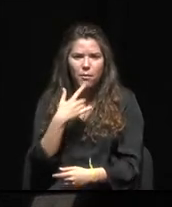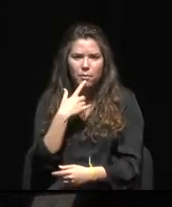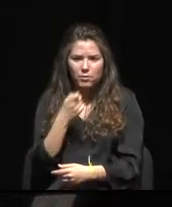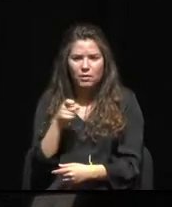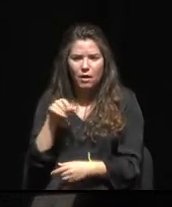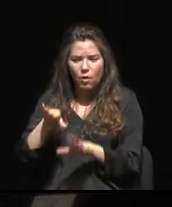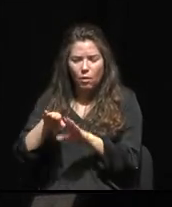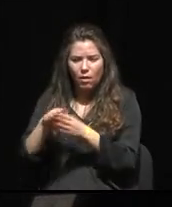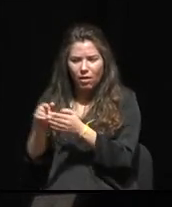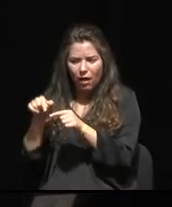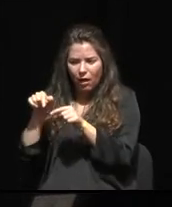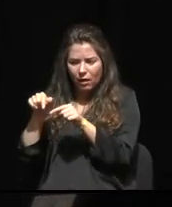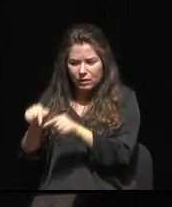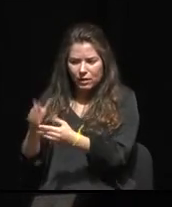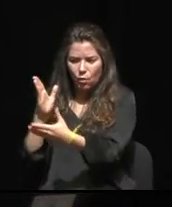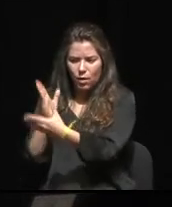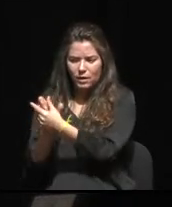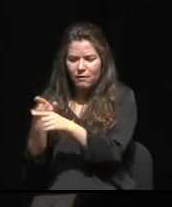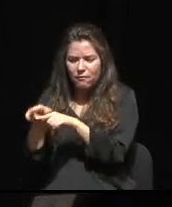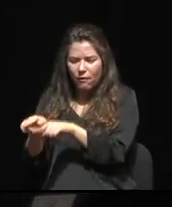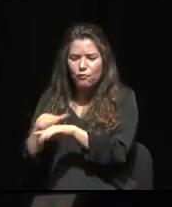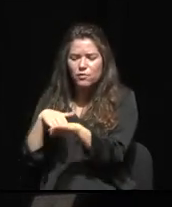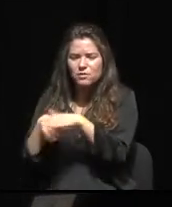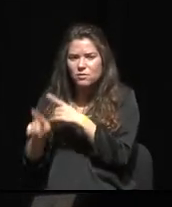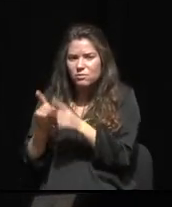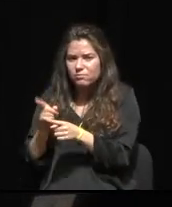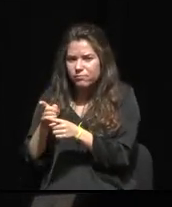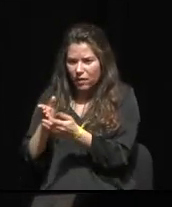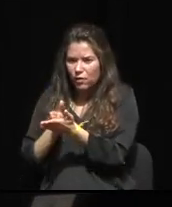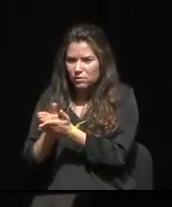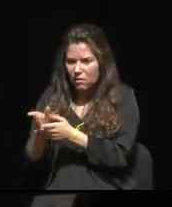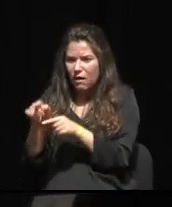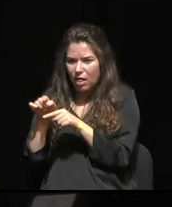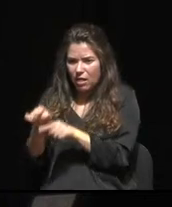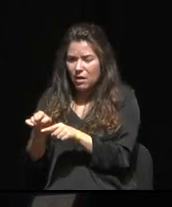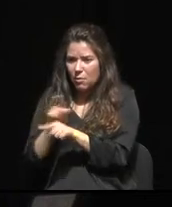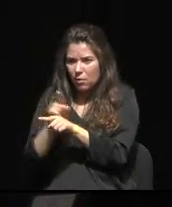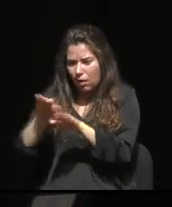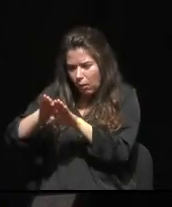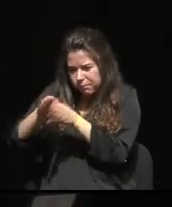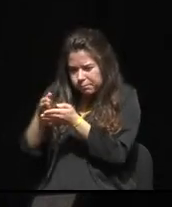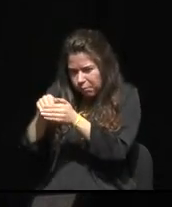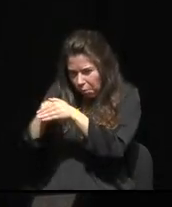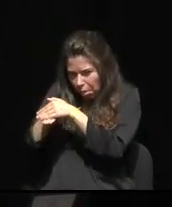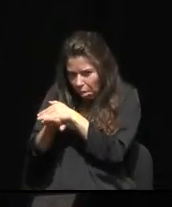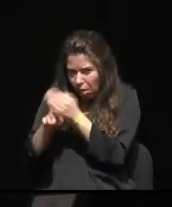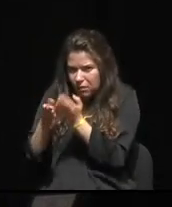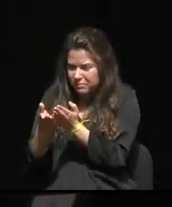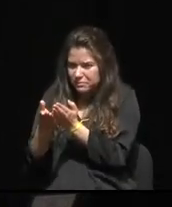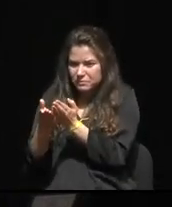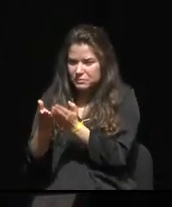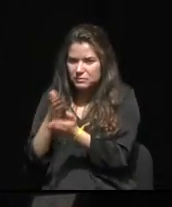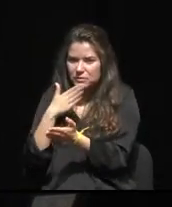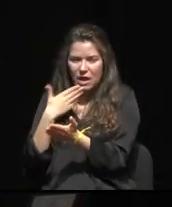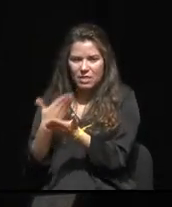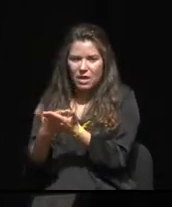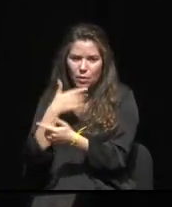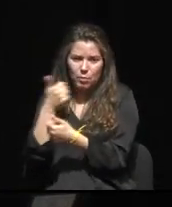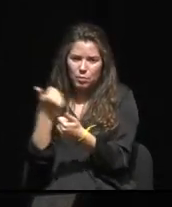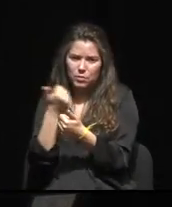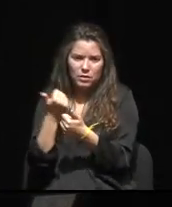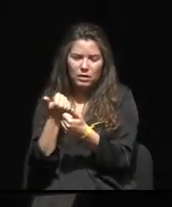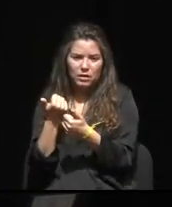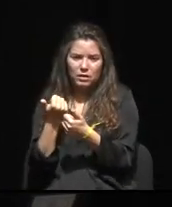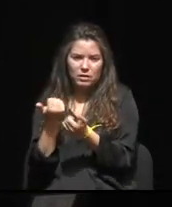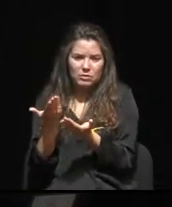esse arquivo vai continuar ali porque de facto aquele aquele aquele Bunker desvirtua completamente e não só o